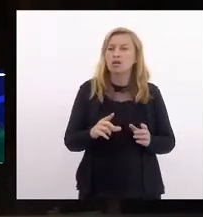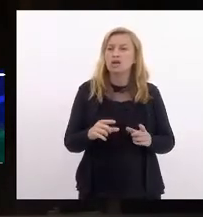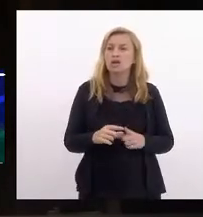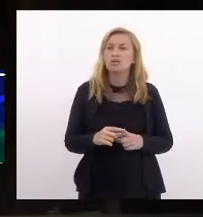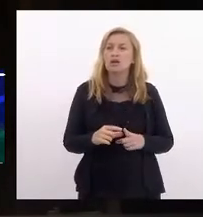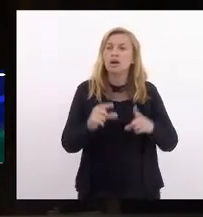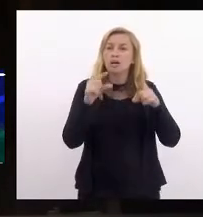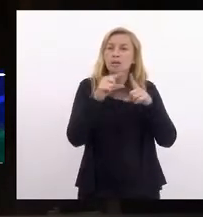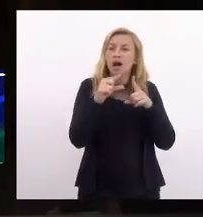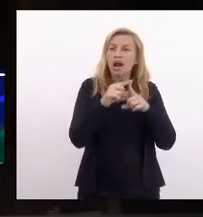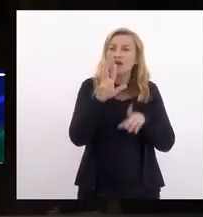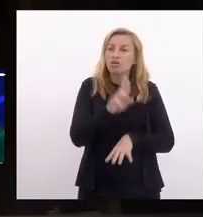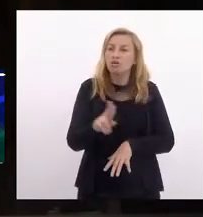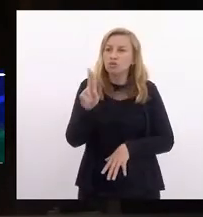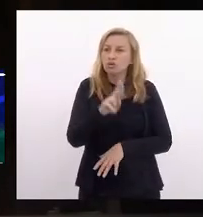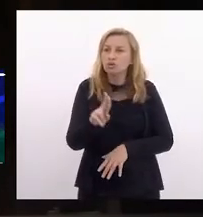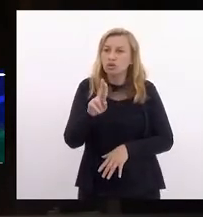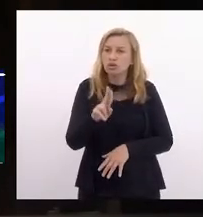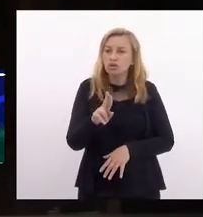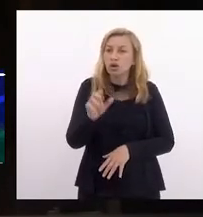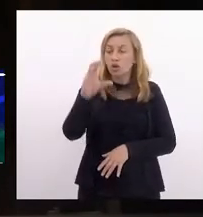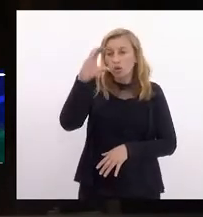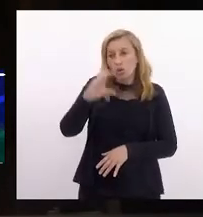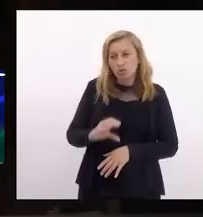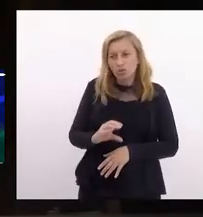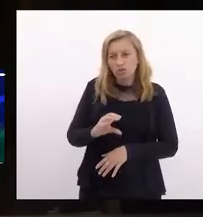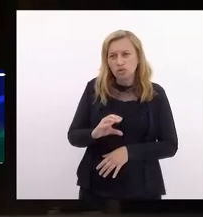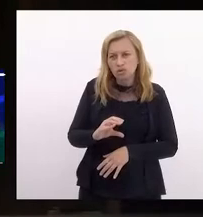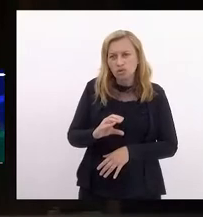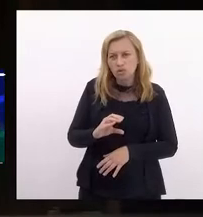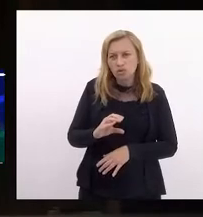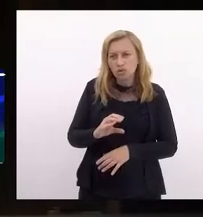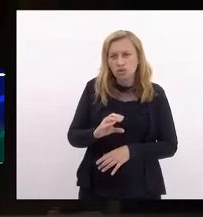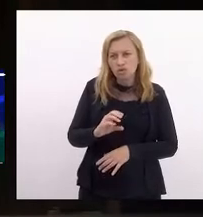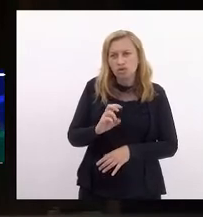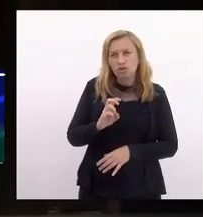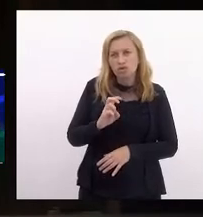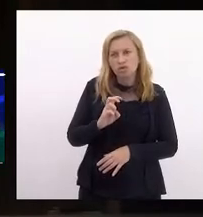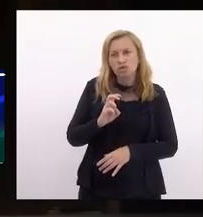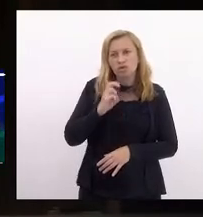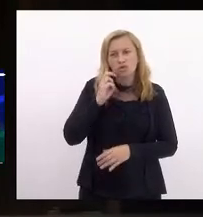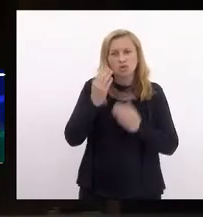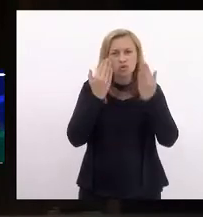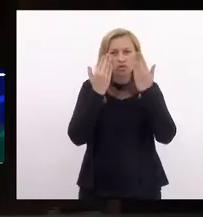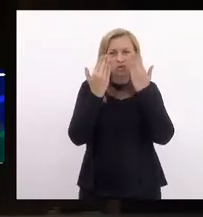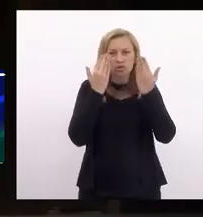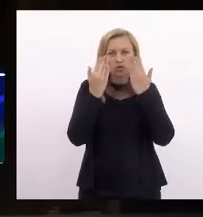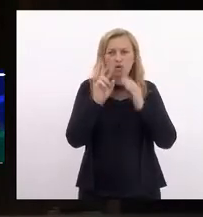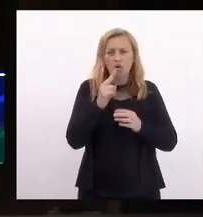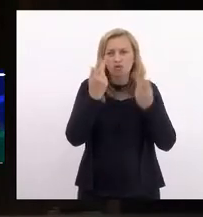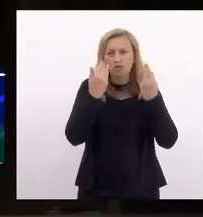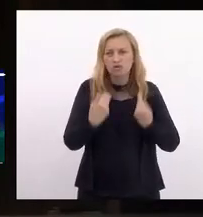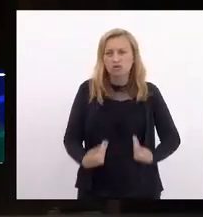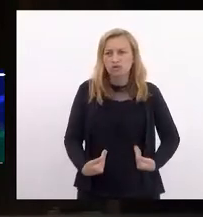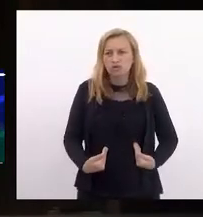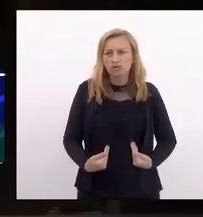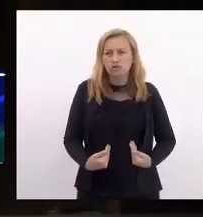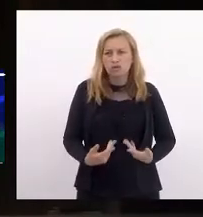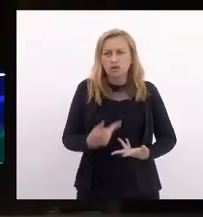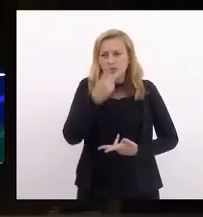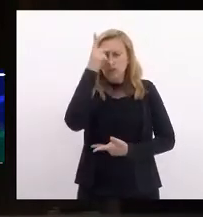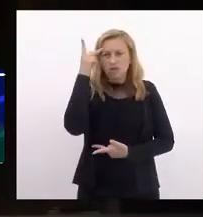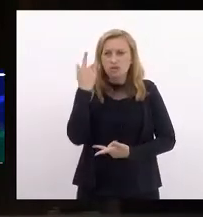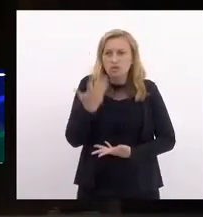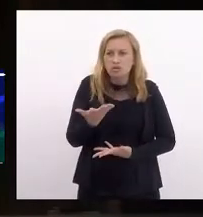termo utilizado para designar condutas que causem constrangimento psicológico ou físico a